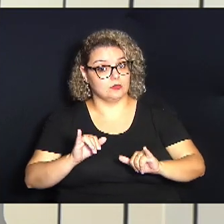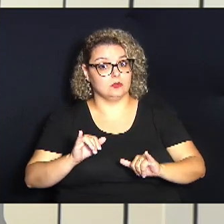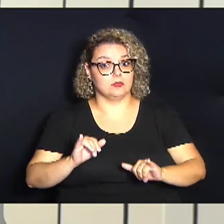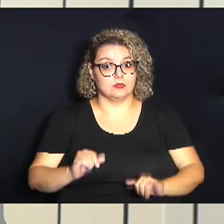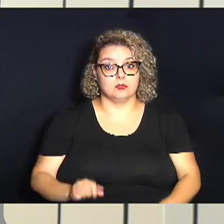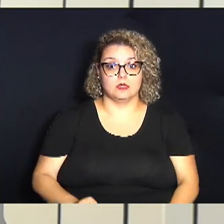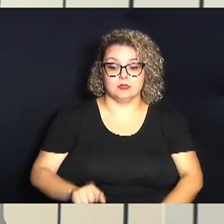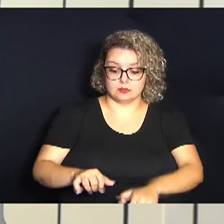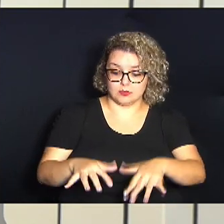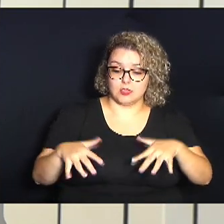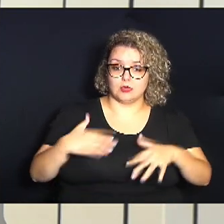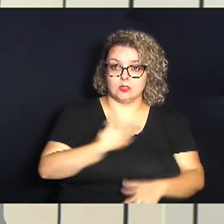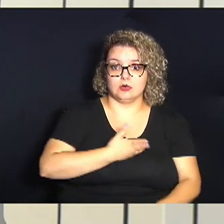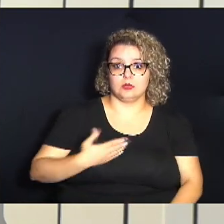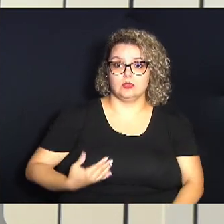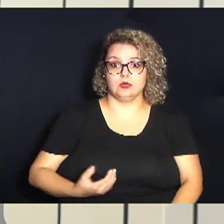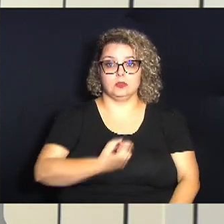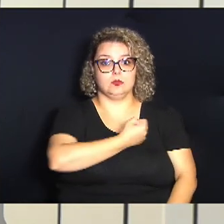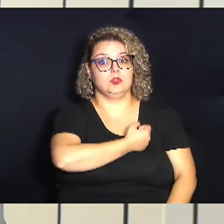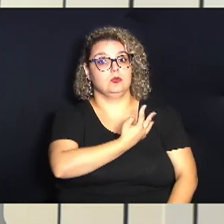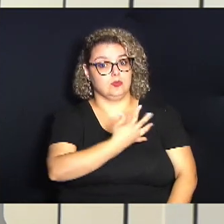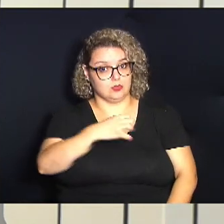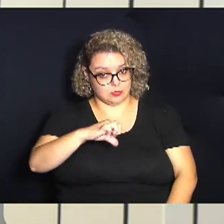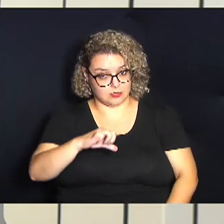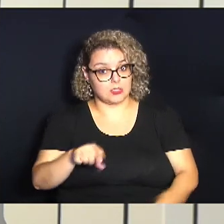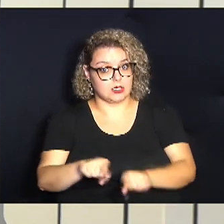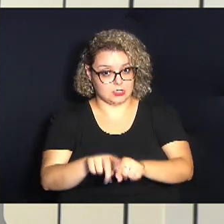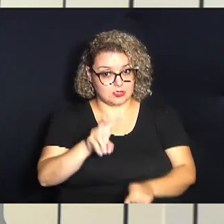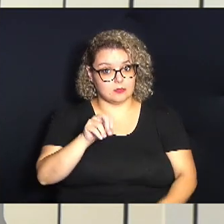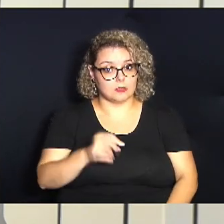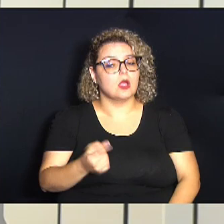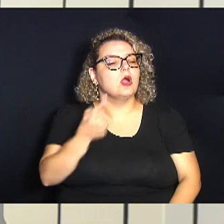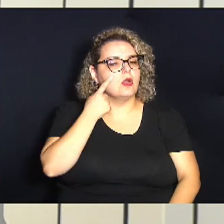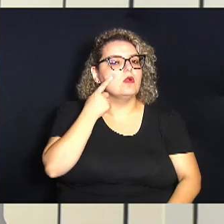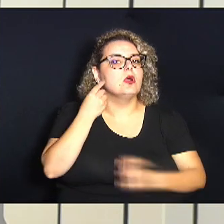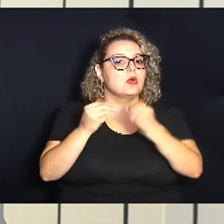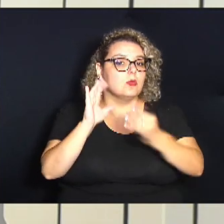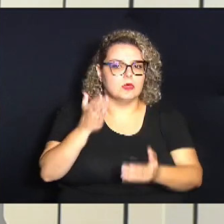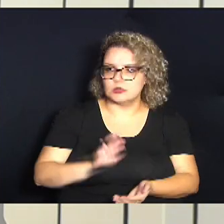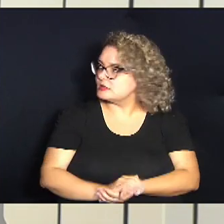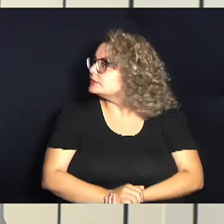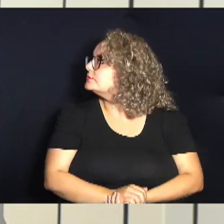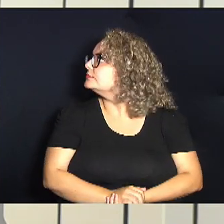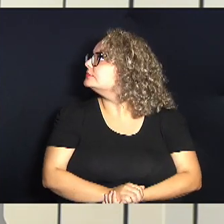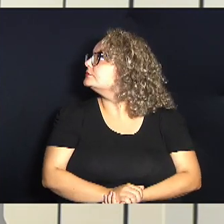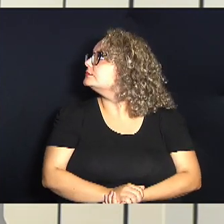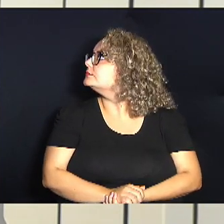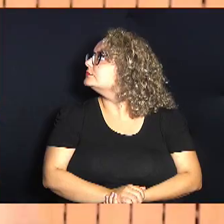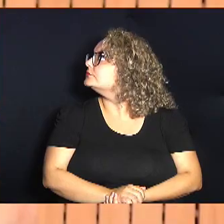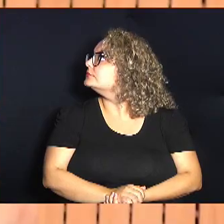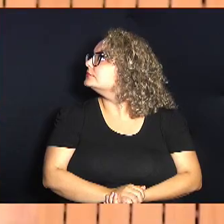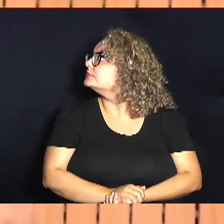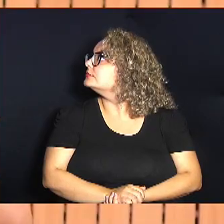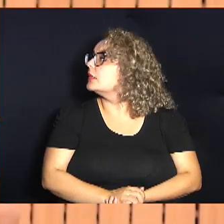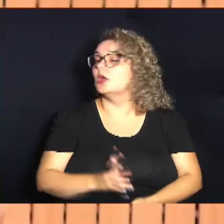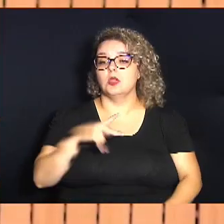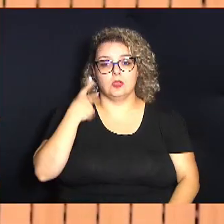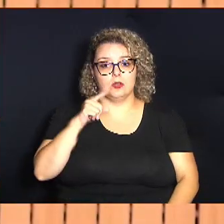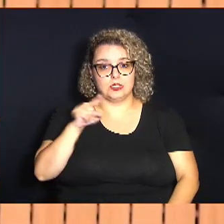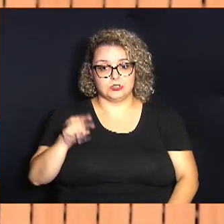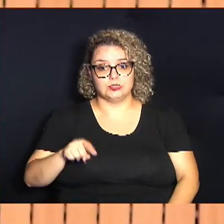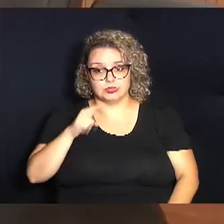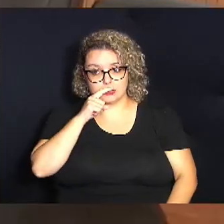audiências públicas de número 49 e 50. Confira como foi. O vereador Zé